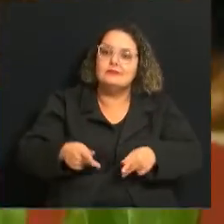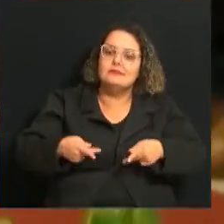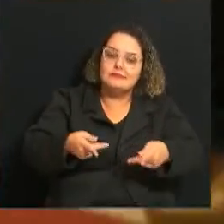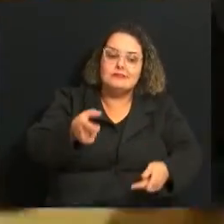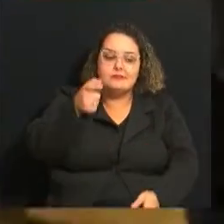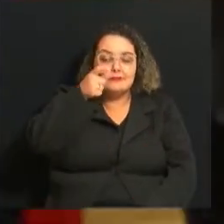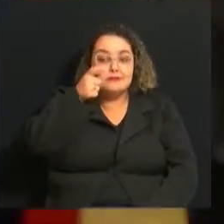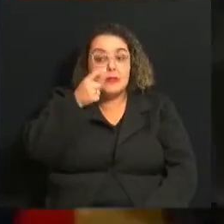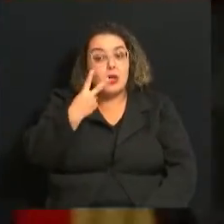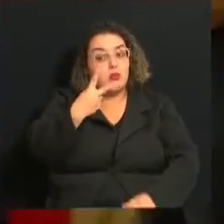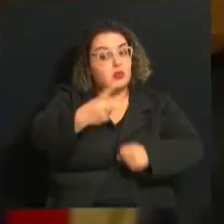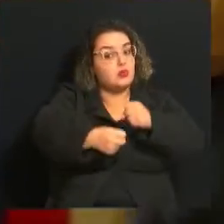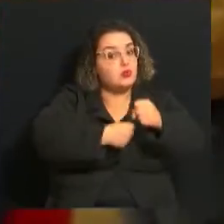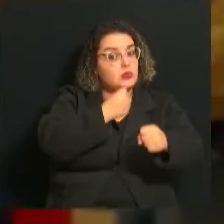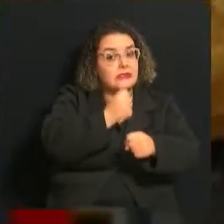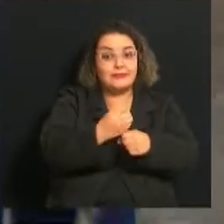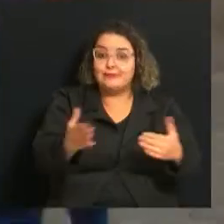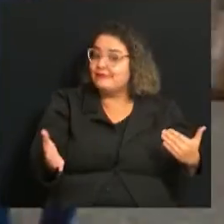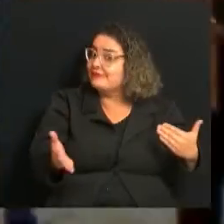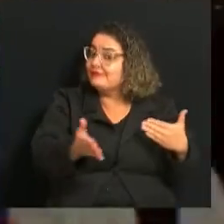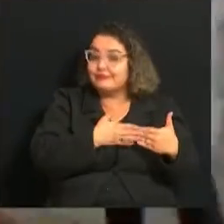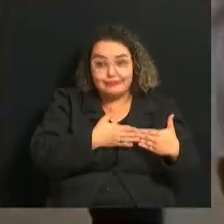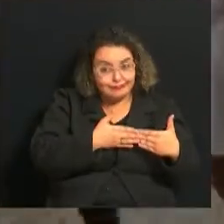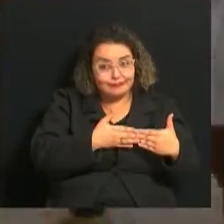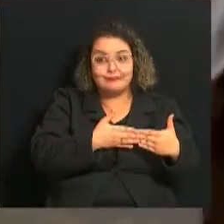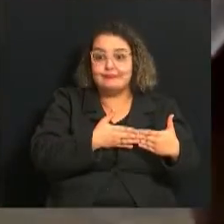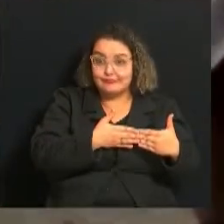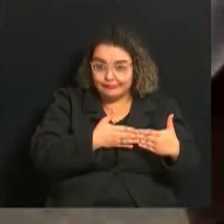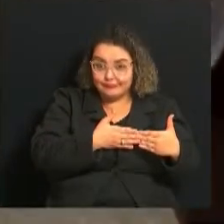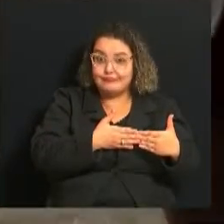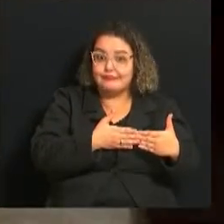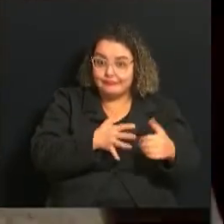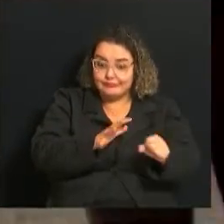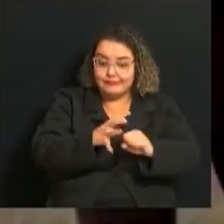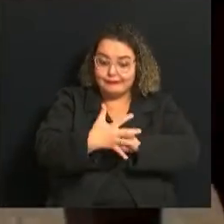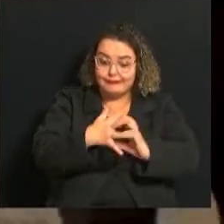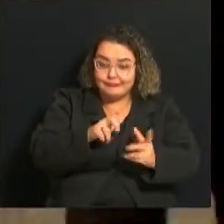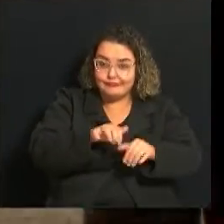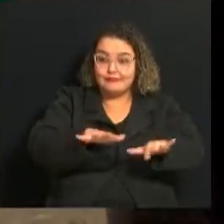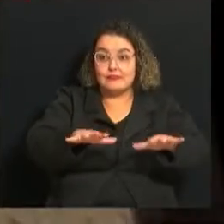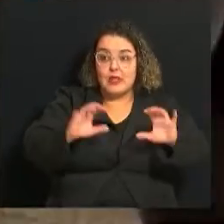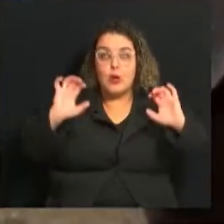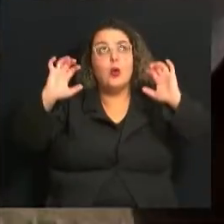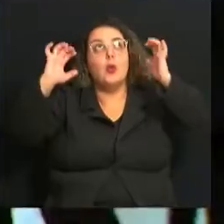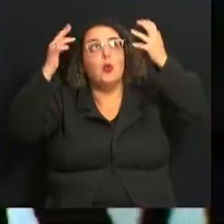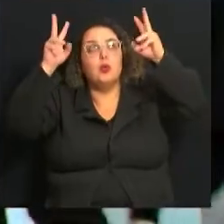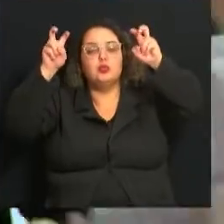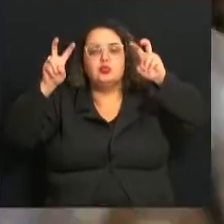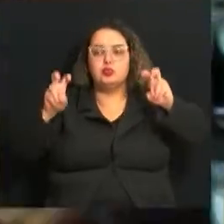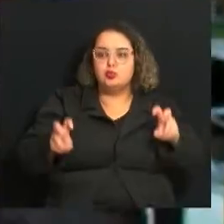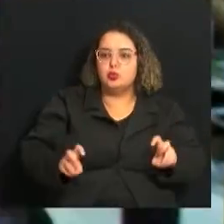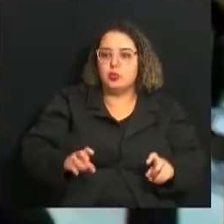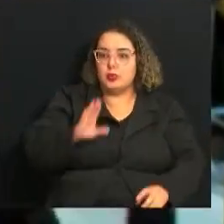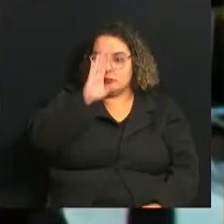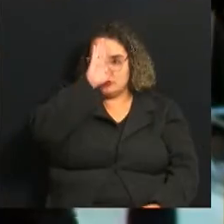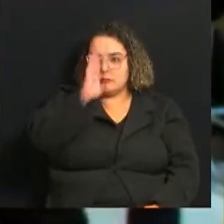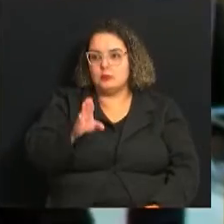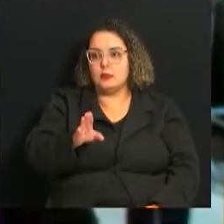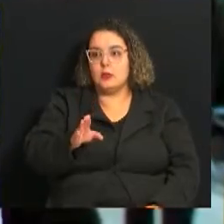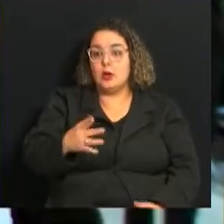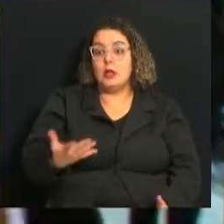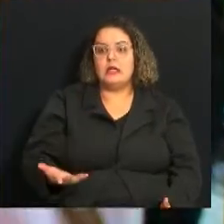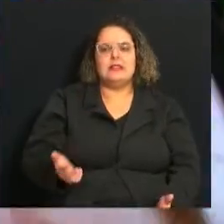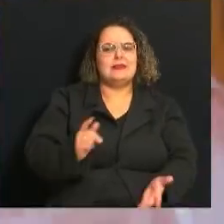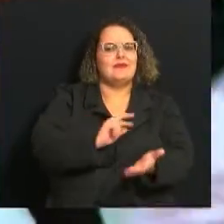pandemia, sem o funcionamento da feira, as mudanças climáticas foram um tema central. Olha, muito. A gente tem